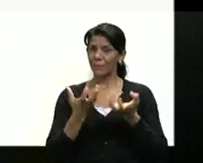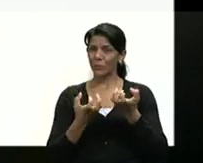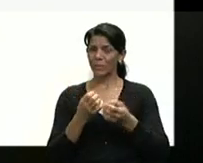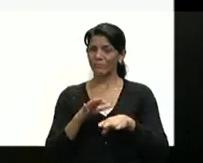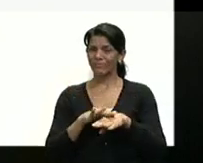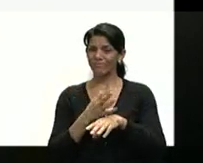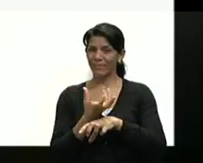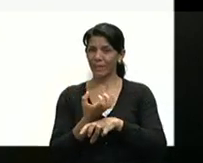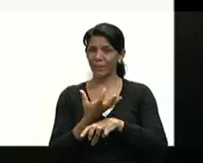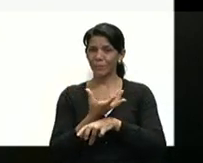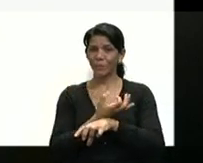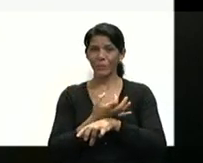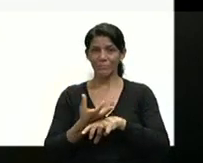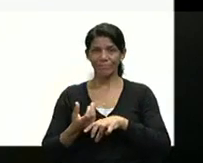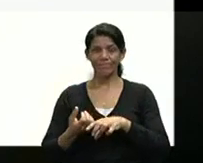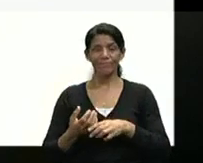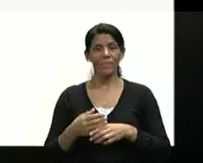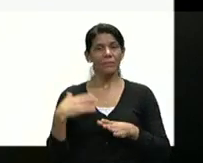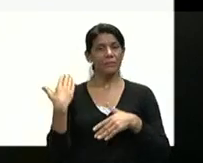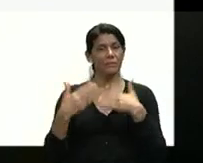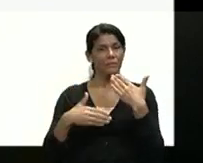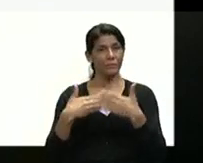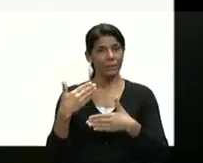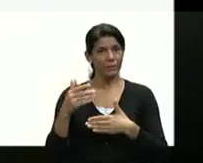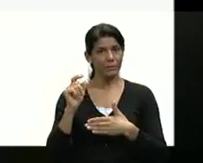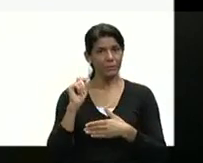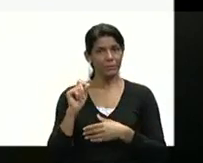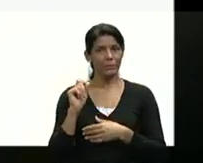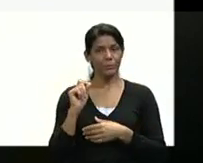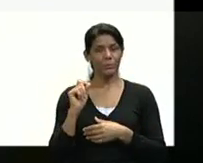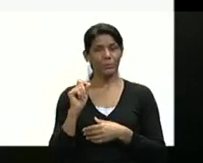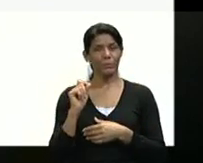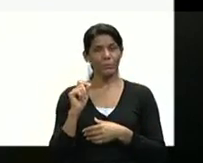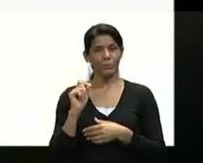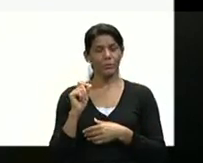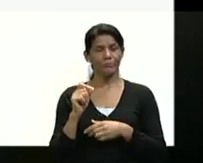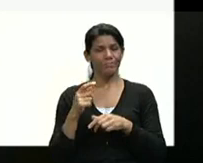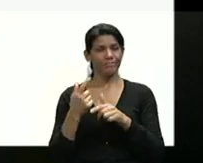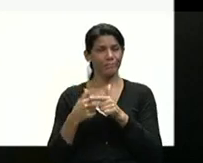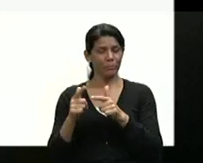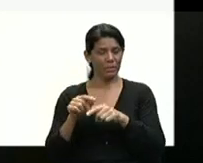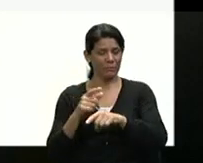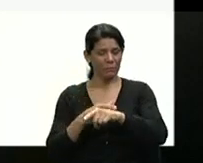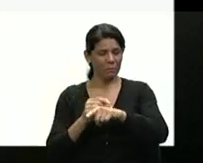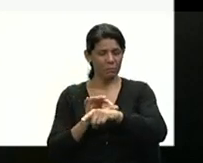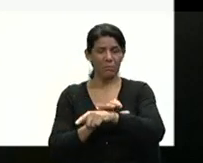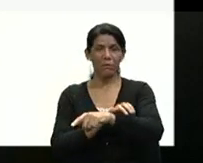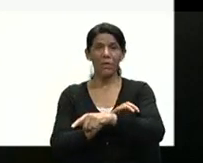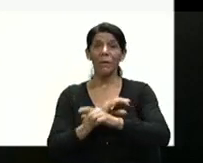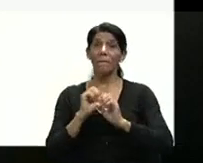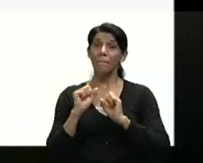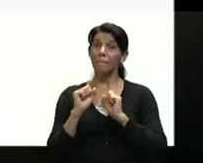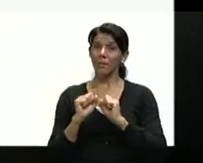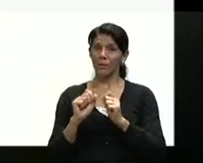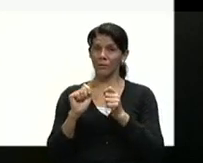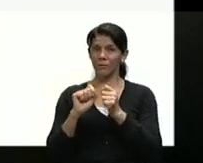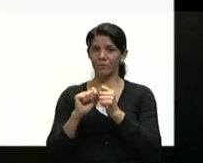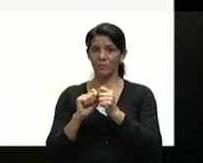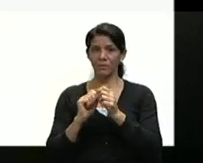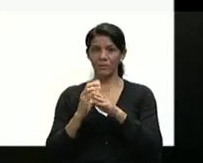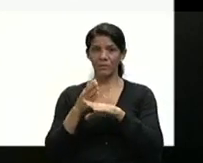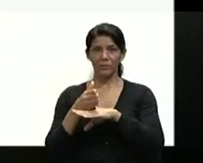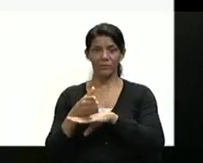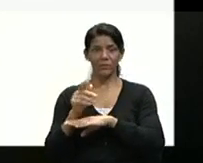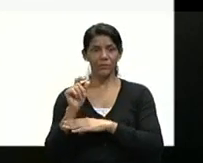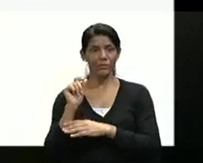elemento muito importante aqui no desenvolvimento, né, de lesões, e isso pode ser feito de forma,